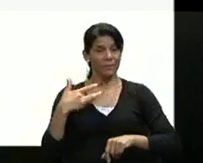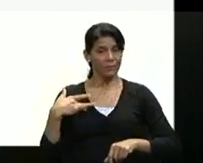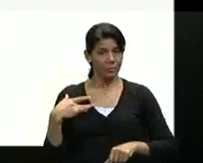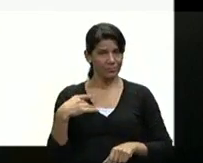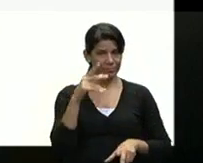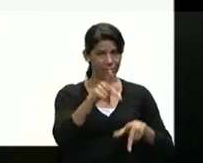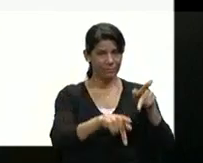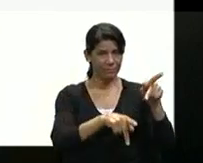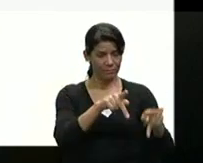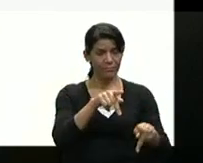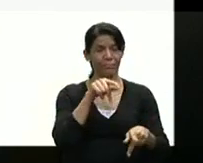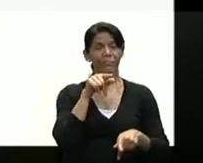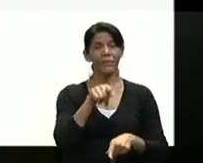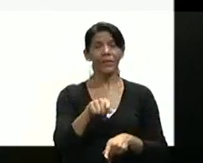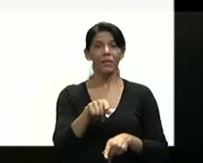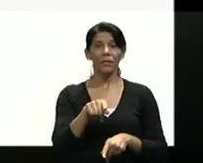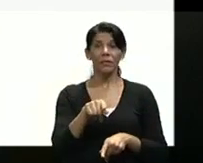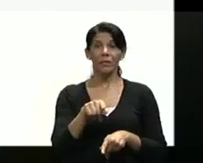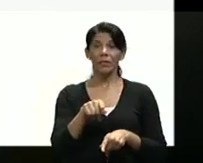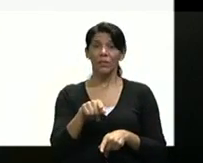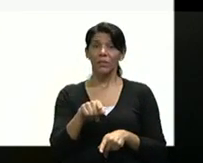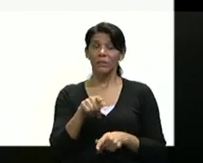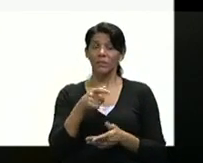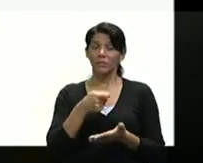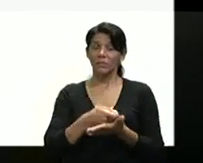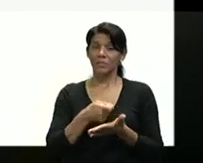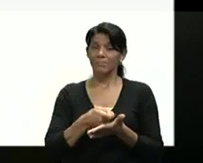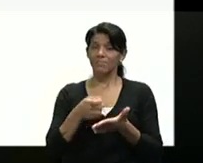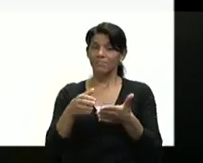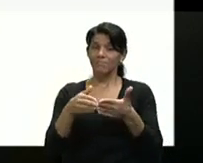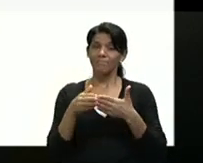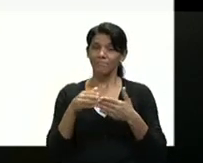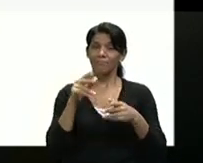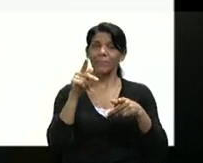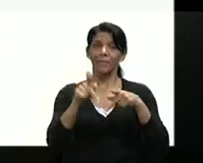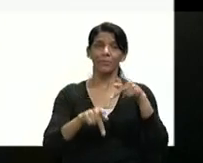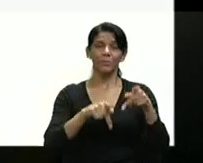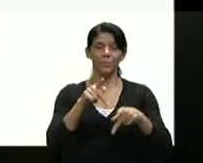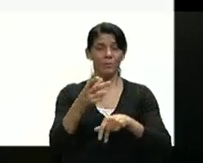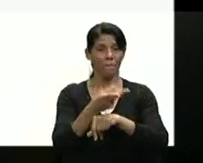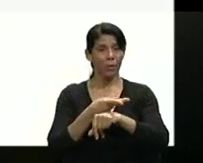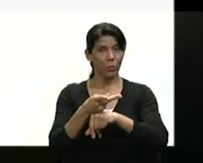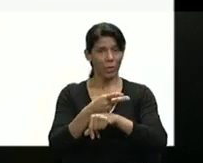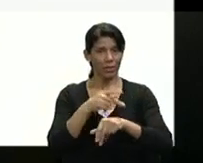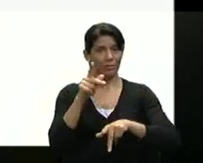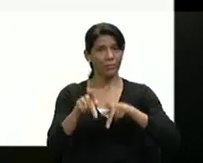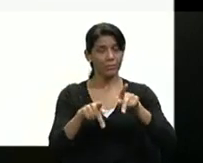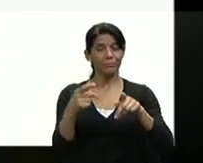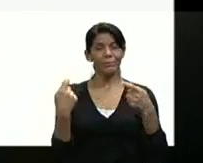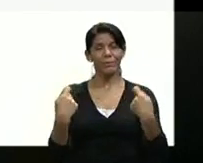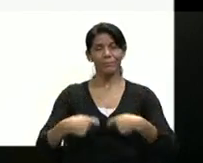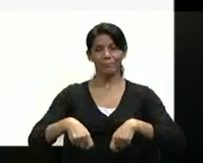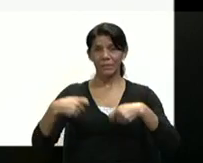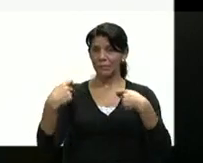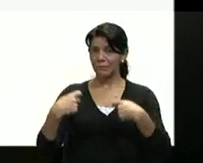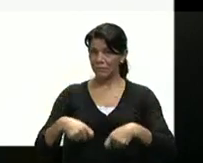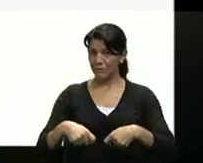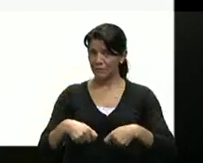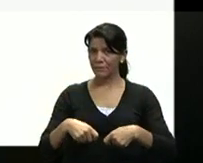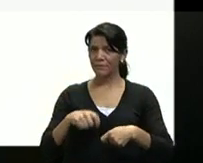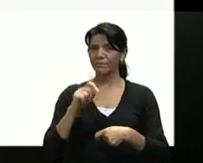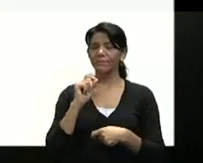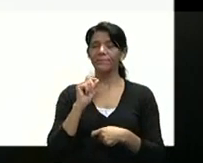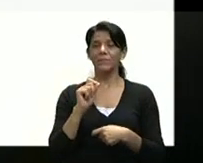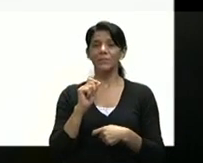coletiva serão cada vez mais requisitados pela população, porque ela necessitará ainda